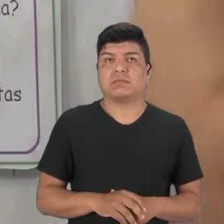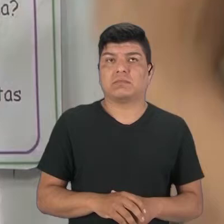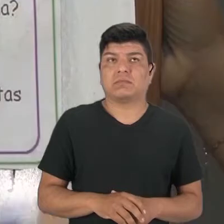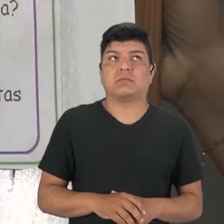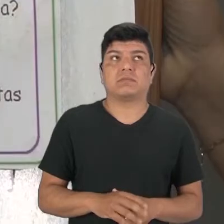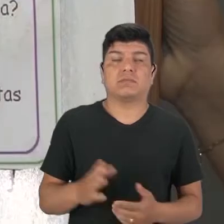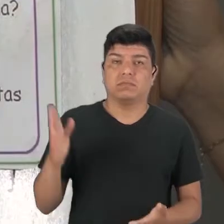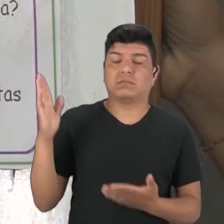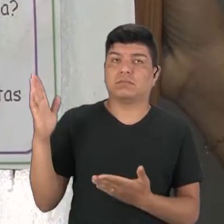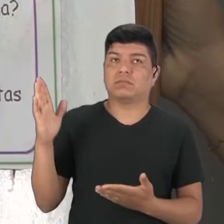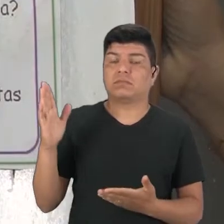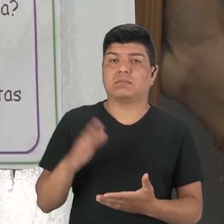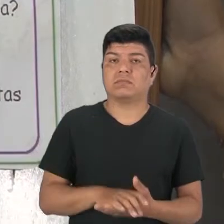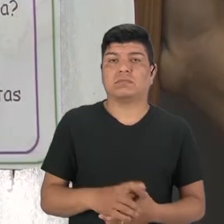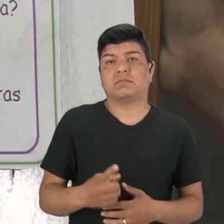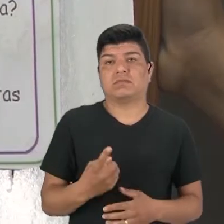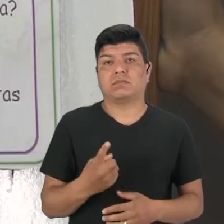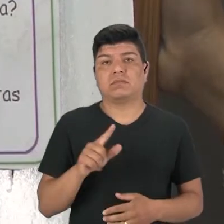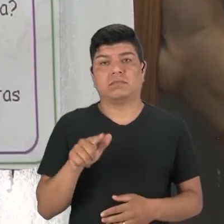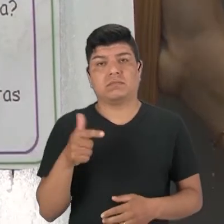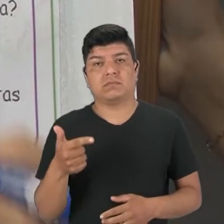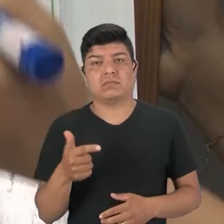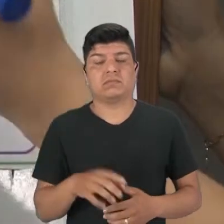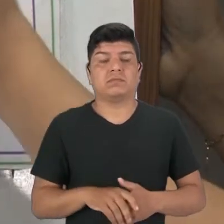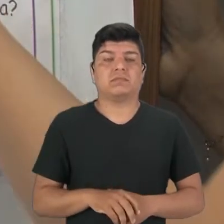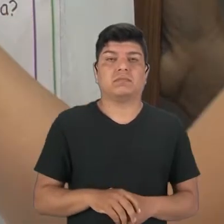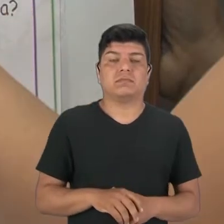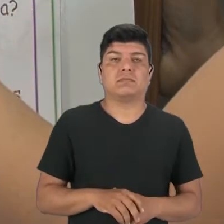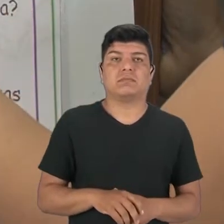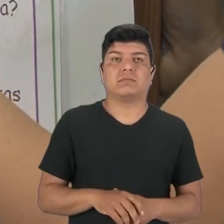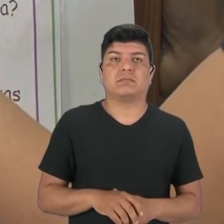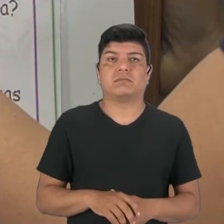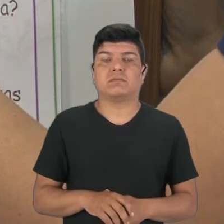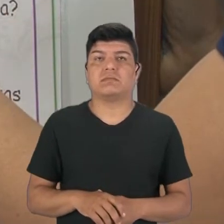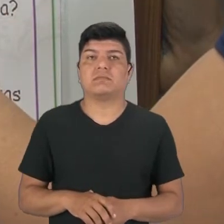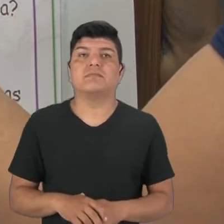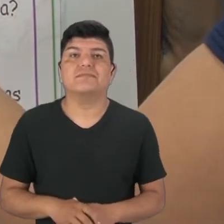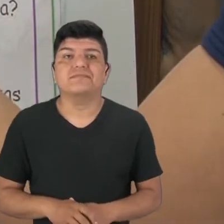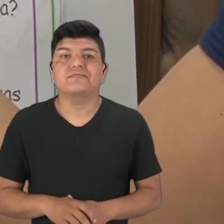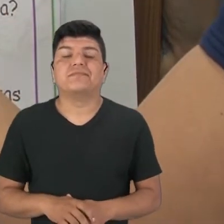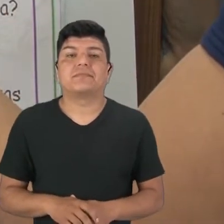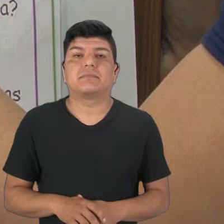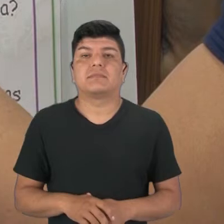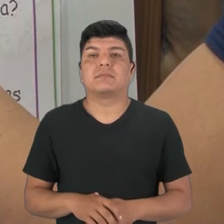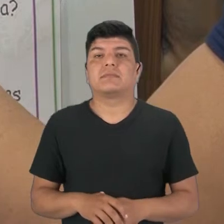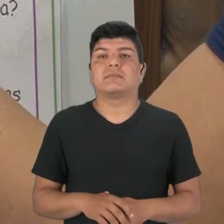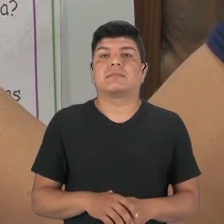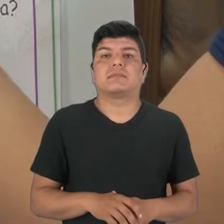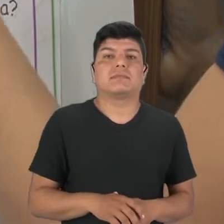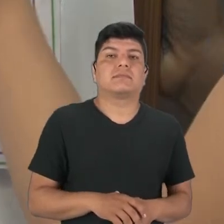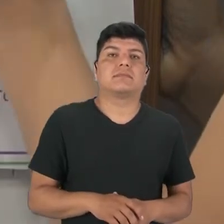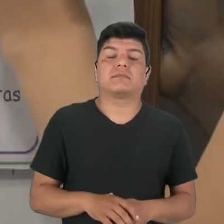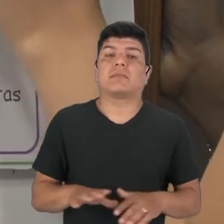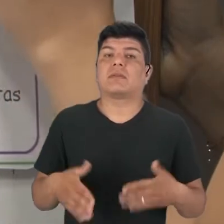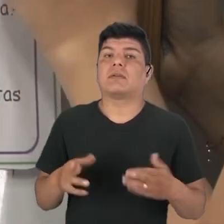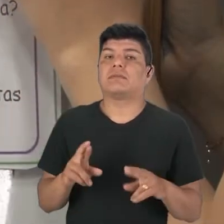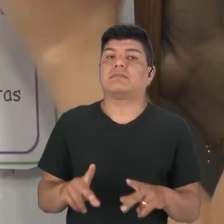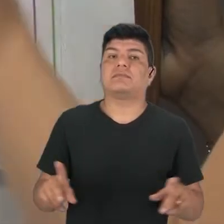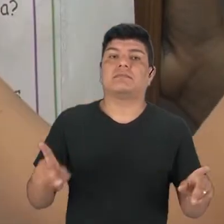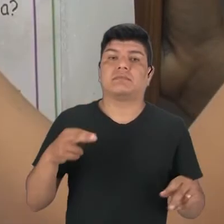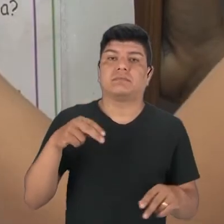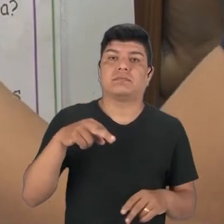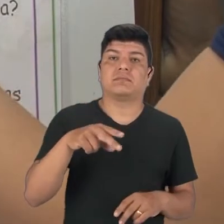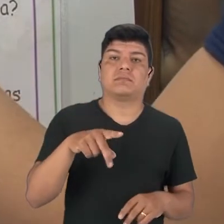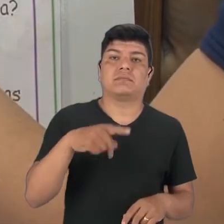essa aqui, ó, entre um e outro, tá? Eu, então, coloco aí, ó, qual a diferença entre os que